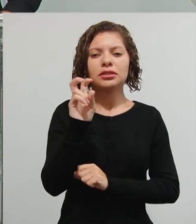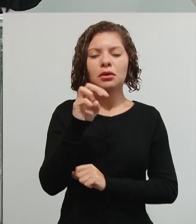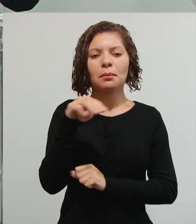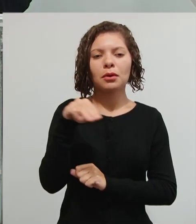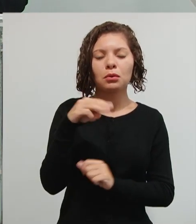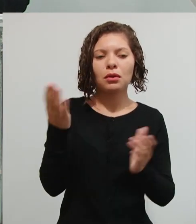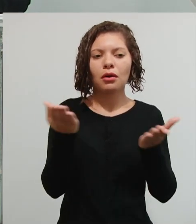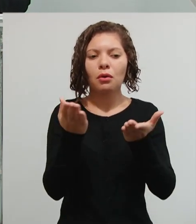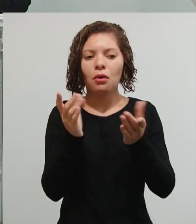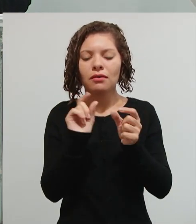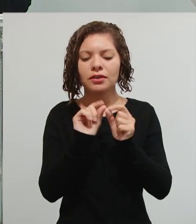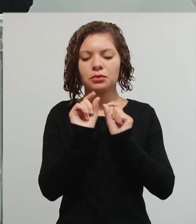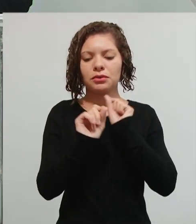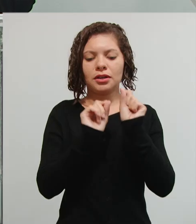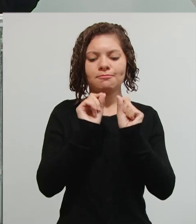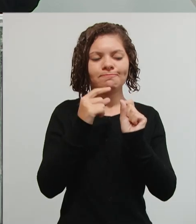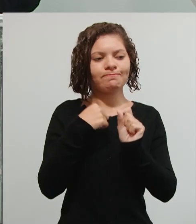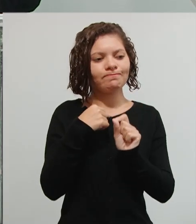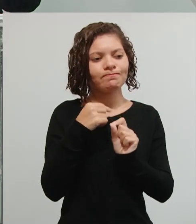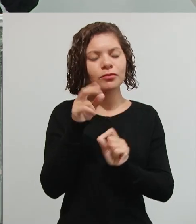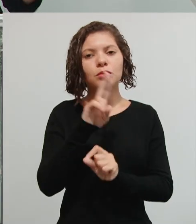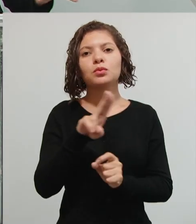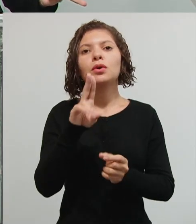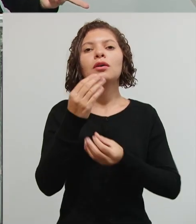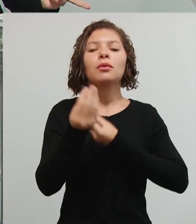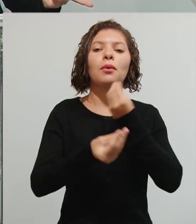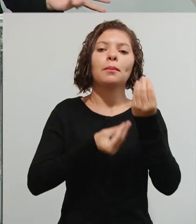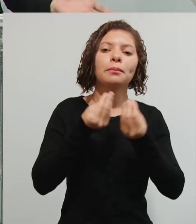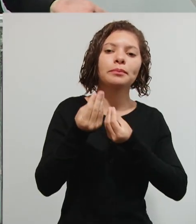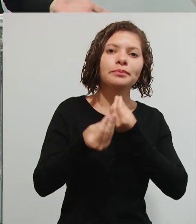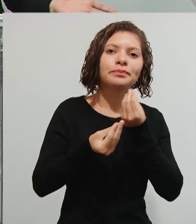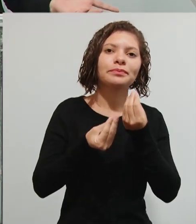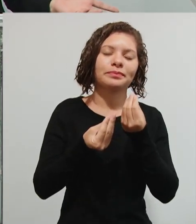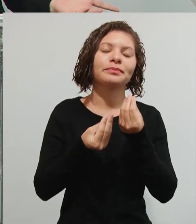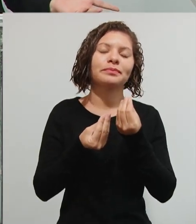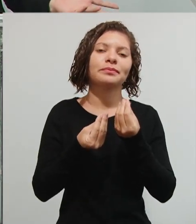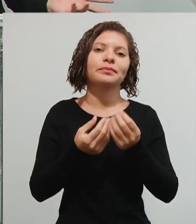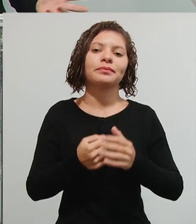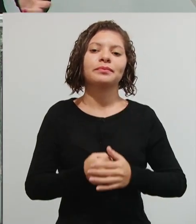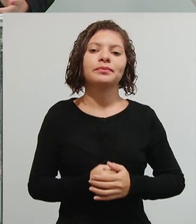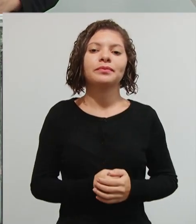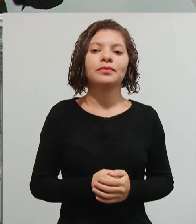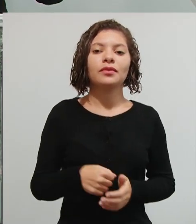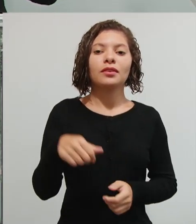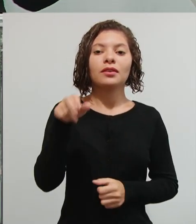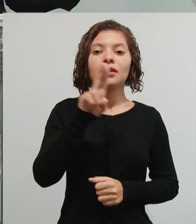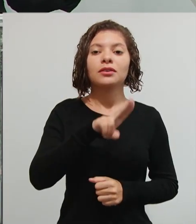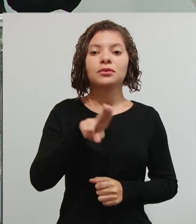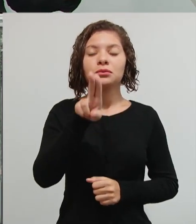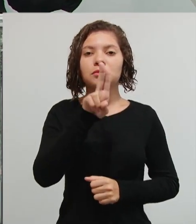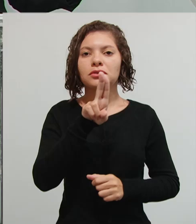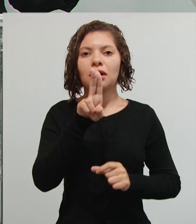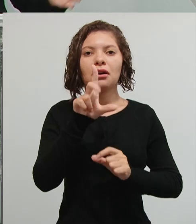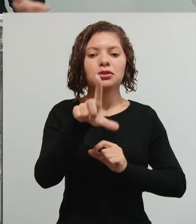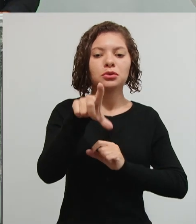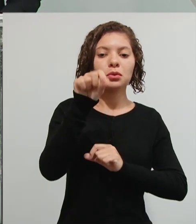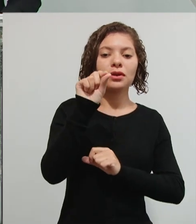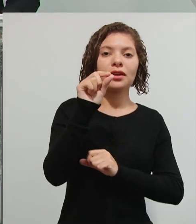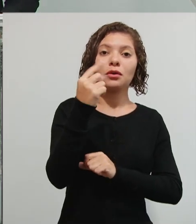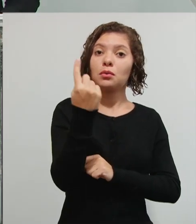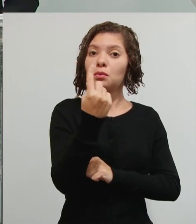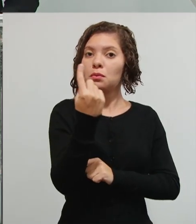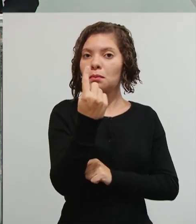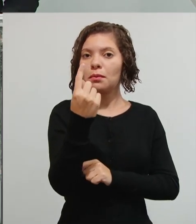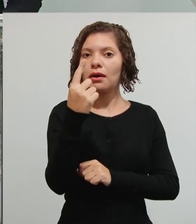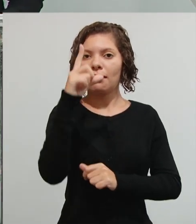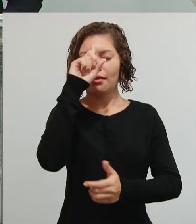O que você vai fazer nos seus próximos 5 minutos elimina a possibilidade de você usar esse tempo para fazer qualquer outra coisa. Então, se você vai usar